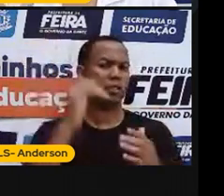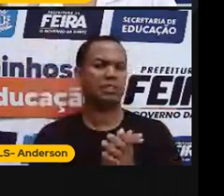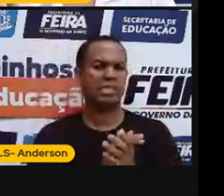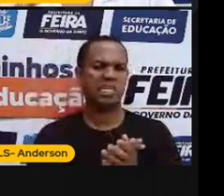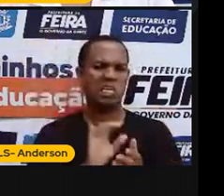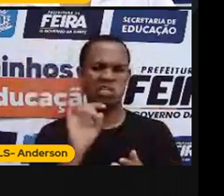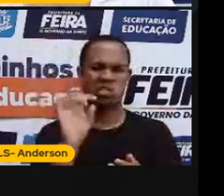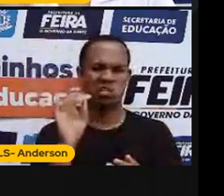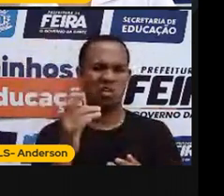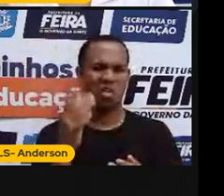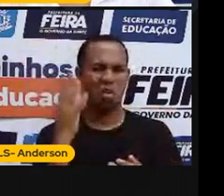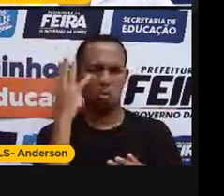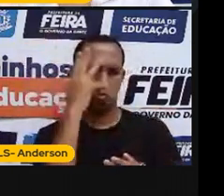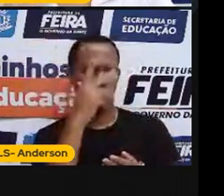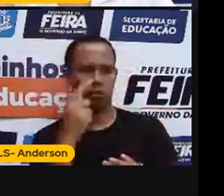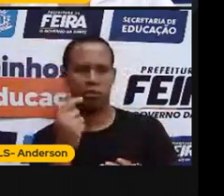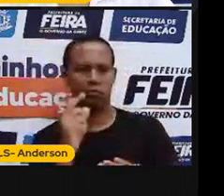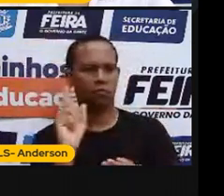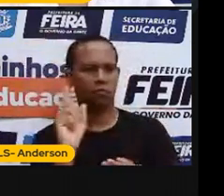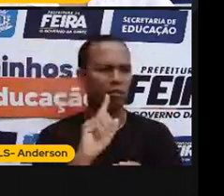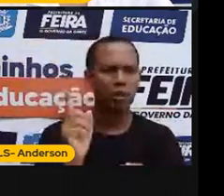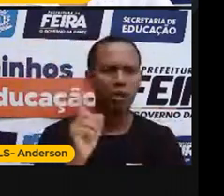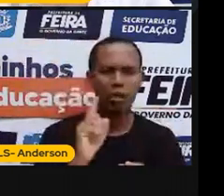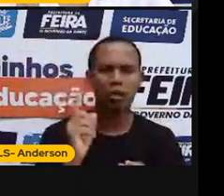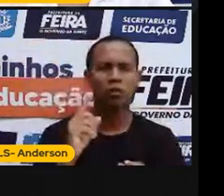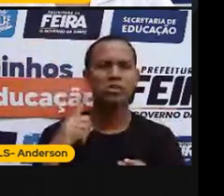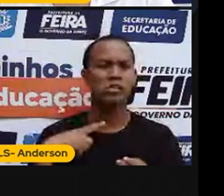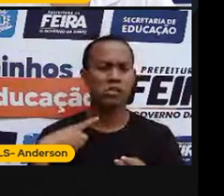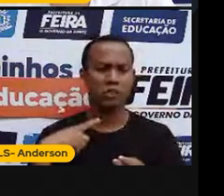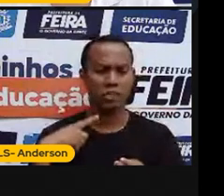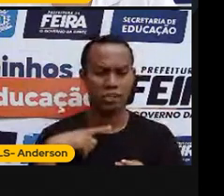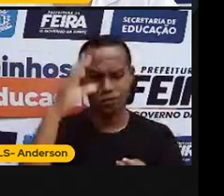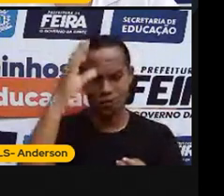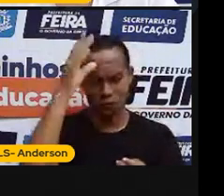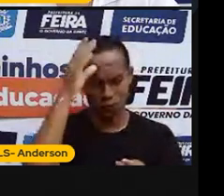uns... Não, existe toda uma simbologia por trás